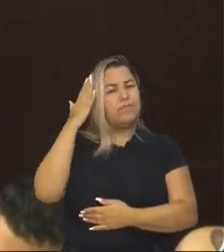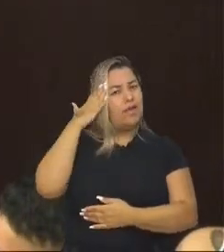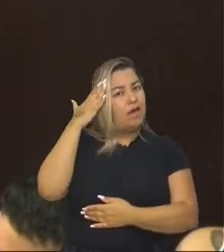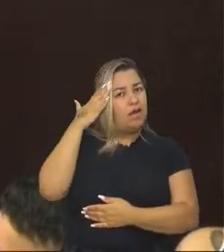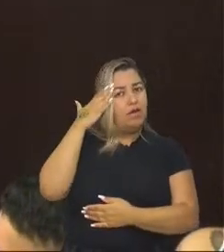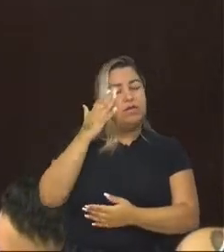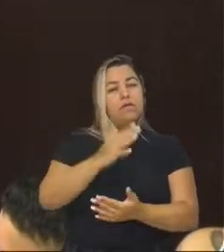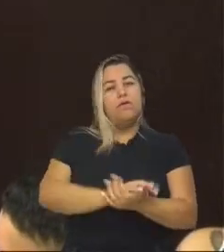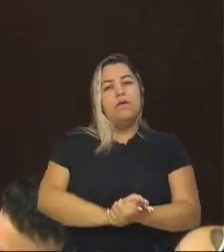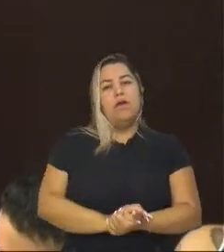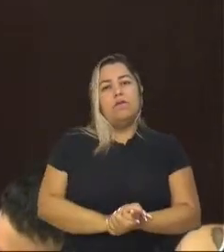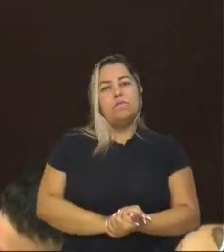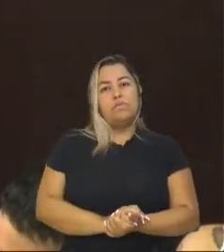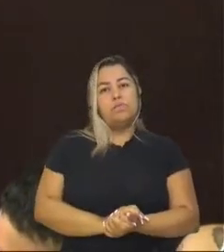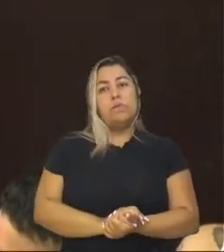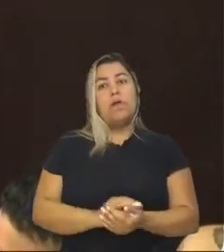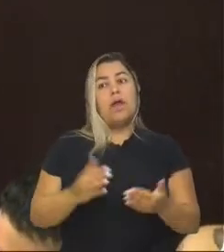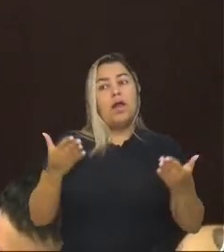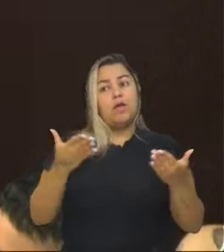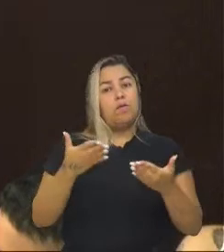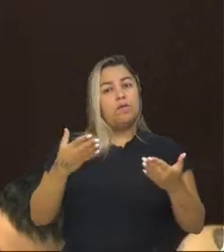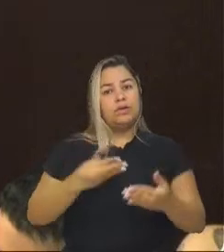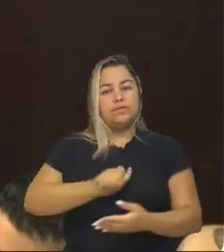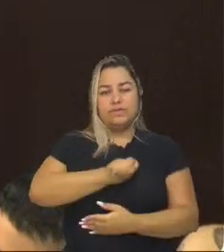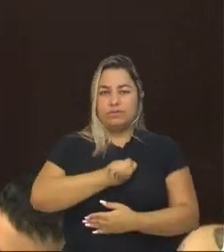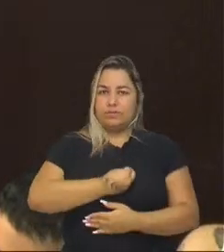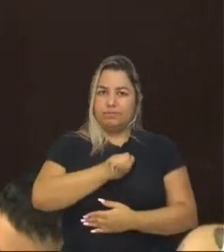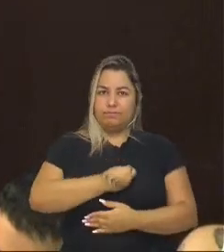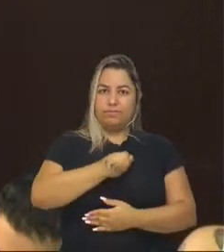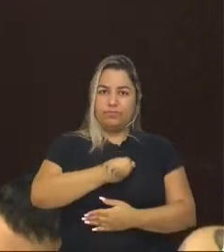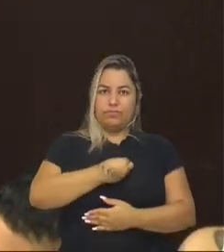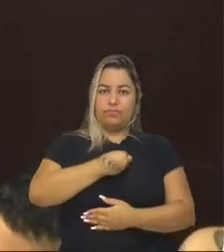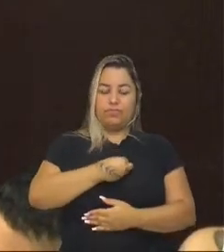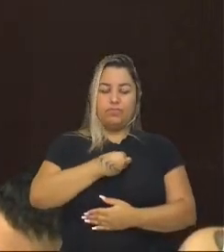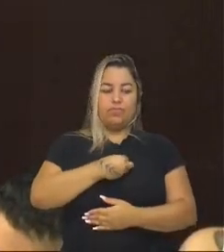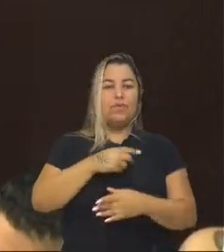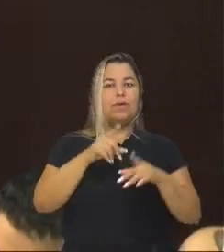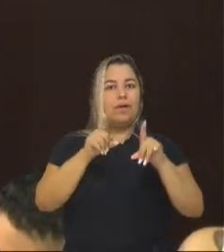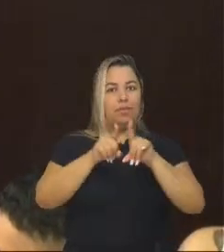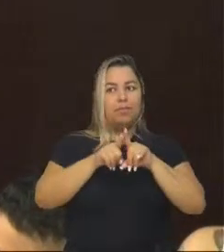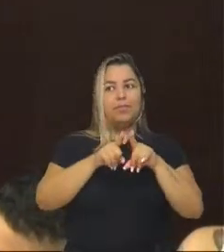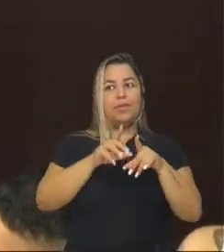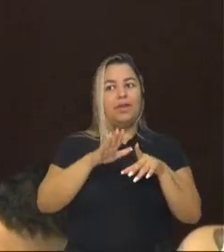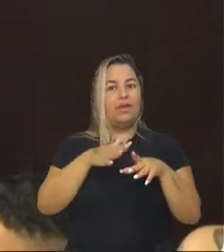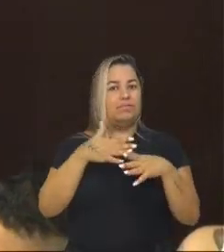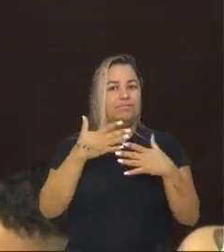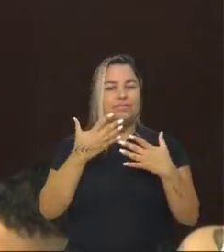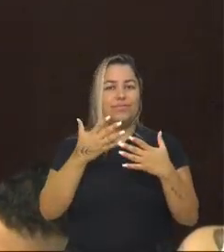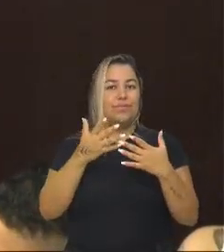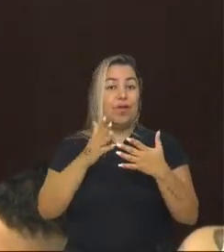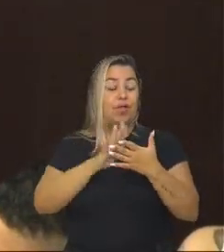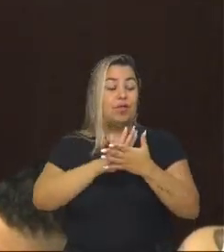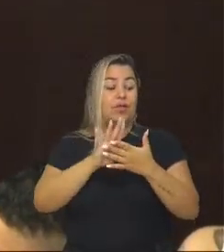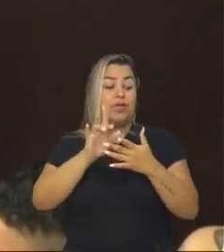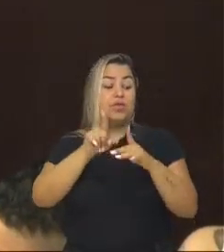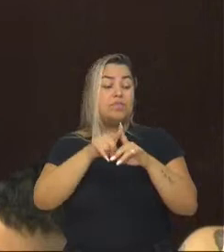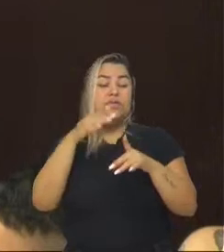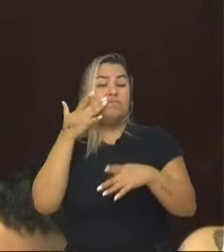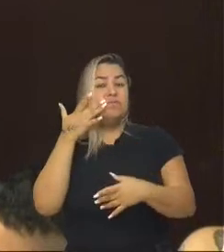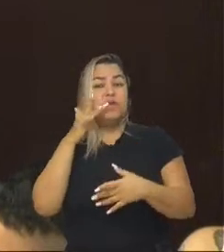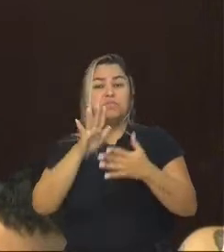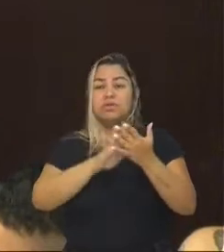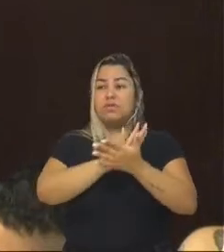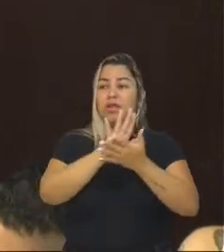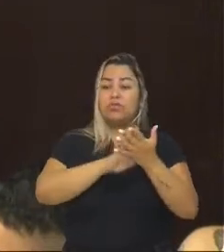E agora estou aqui, assim, também de paraquedas, também sem saber muito bem